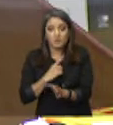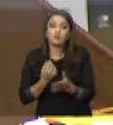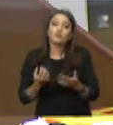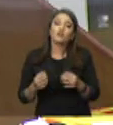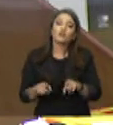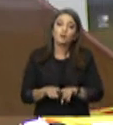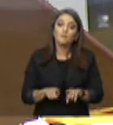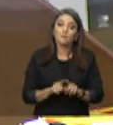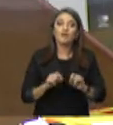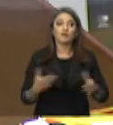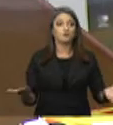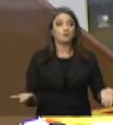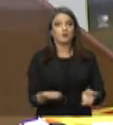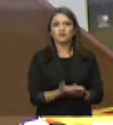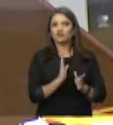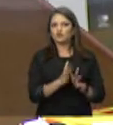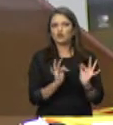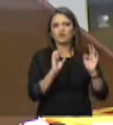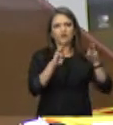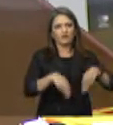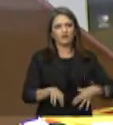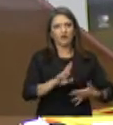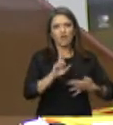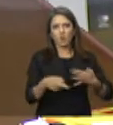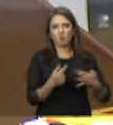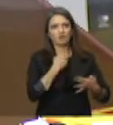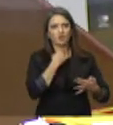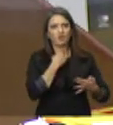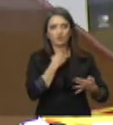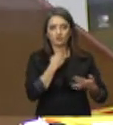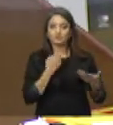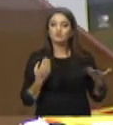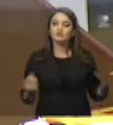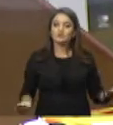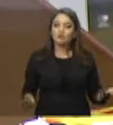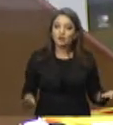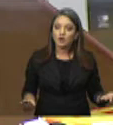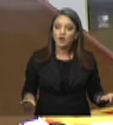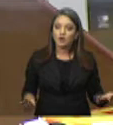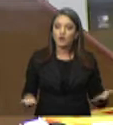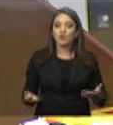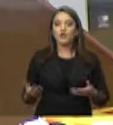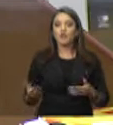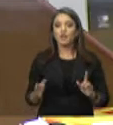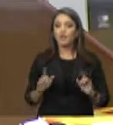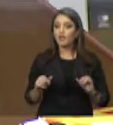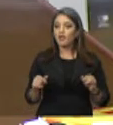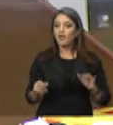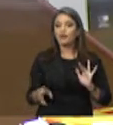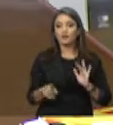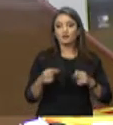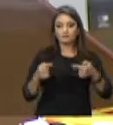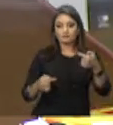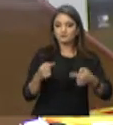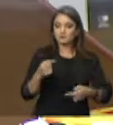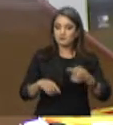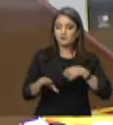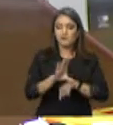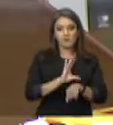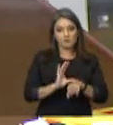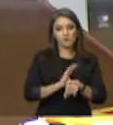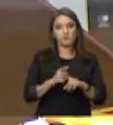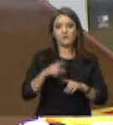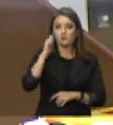ou até mesmo as transitados em julgado anteriormente a questão é tipicamente constitucional Porque como se sabe